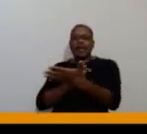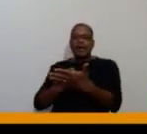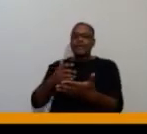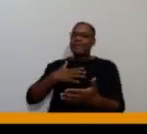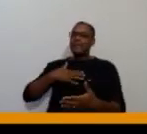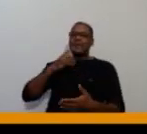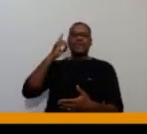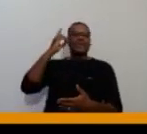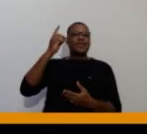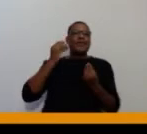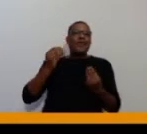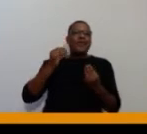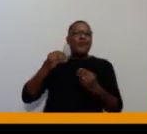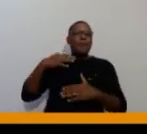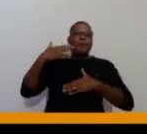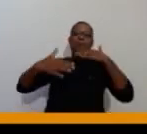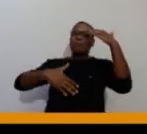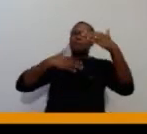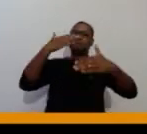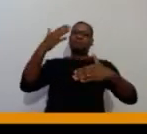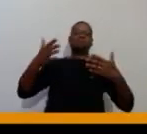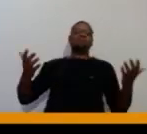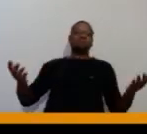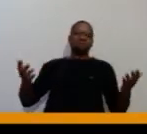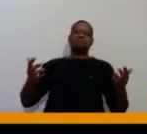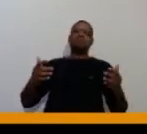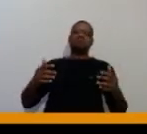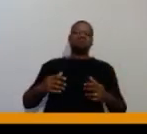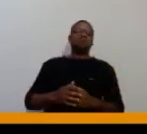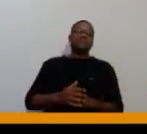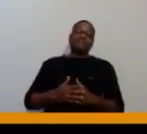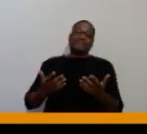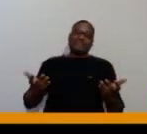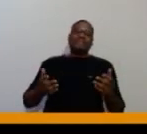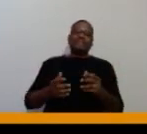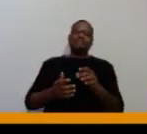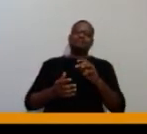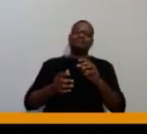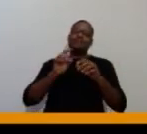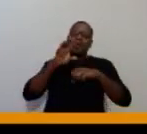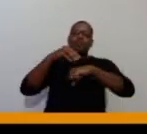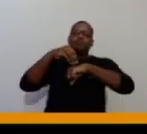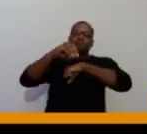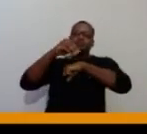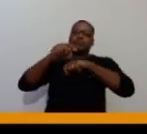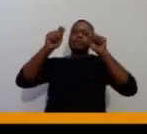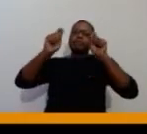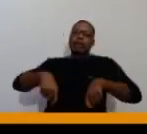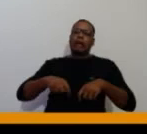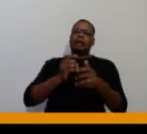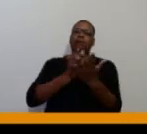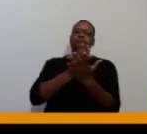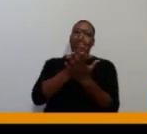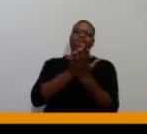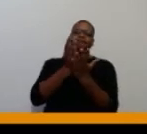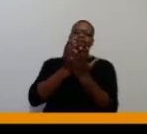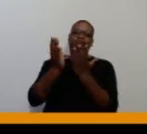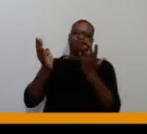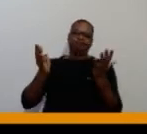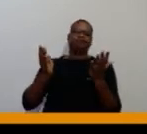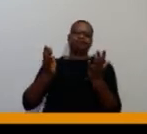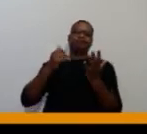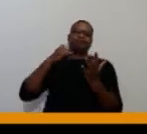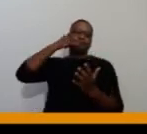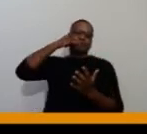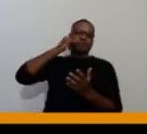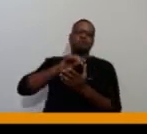as possibilidades do mobile learning. Hoje, um celular, ele é um mini computador. O computador já faz tudo. Então, o celular é um mini computador. Até o